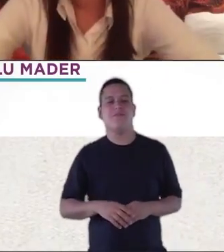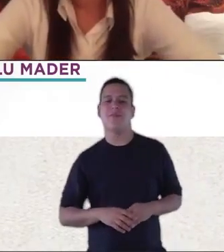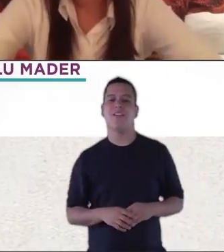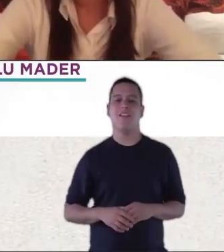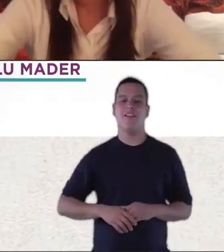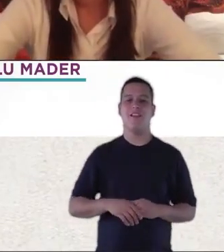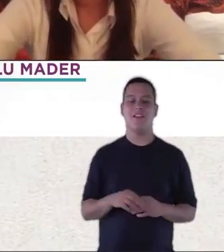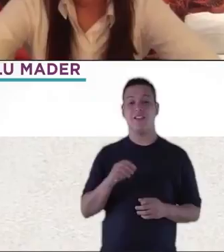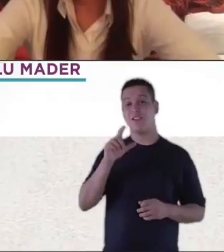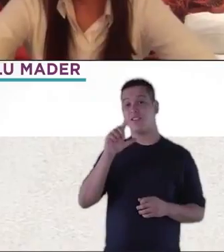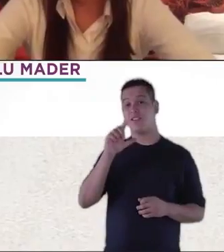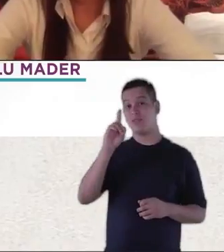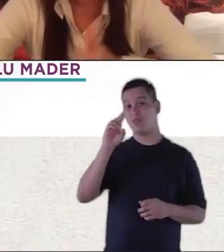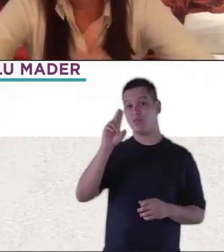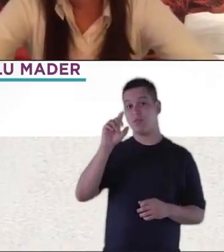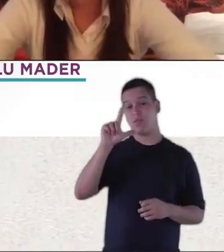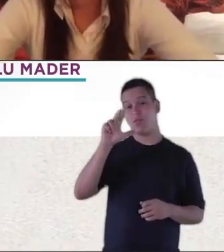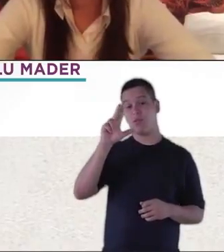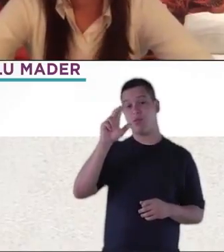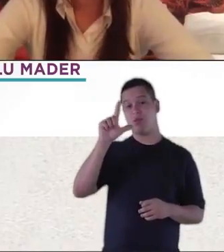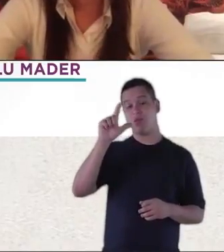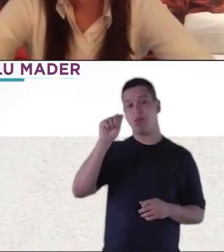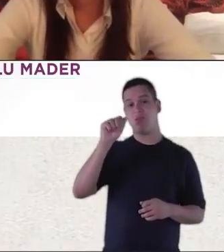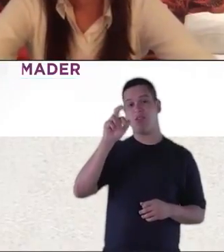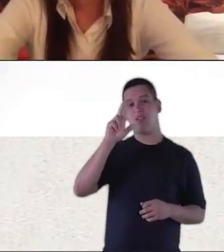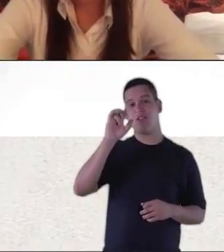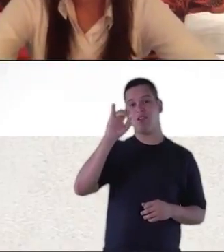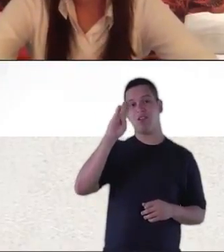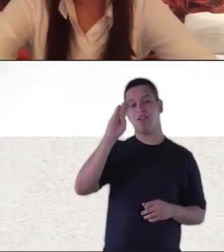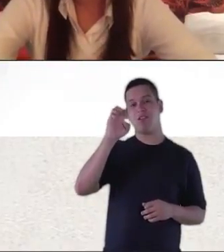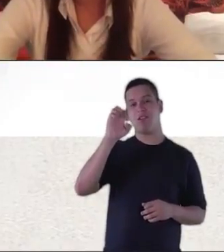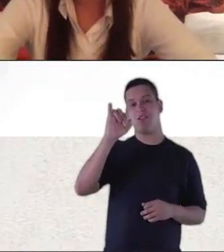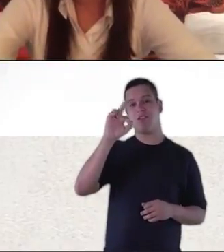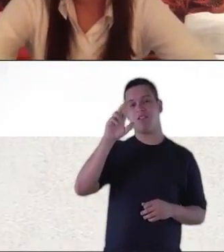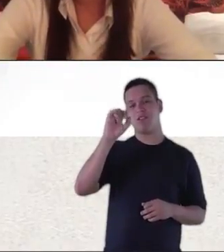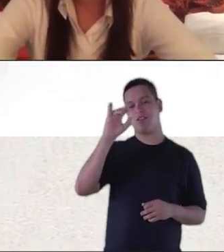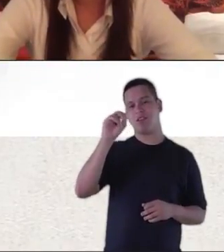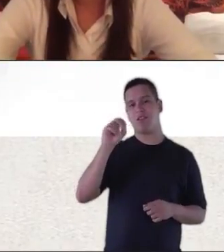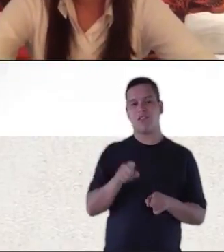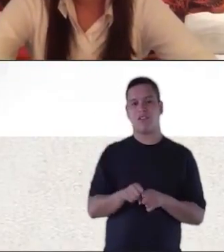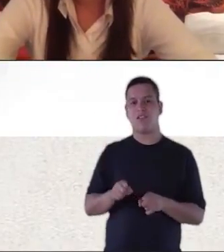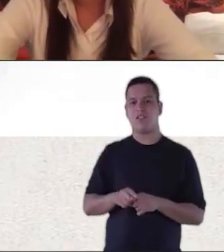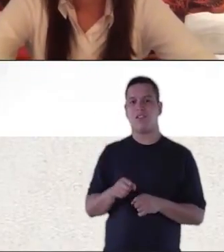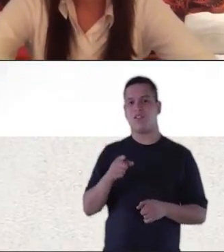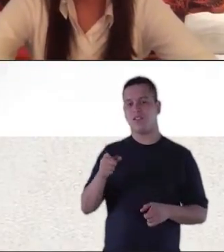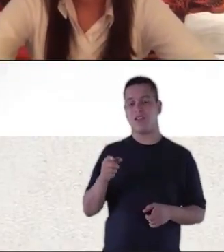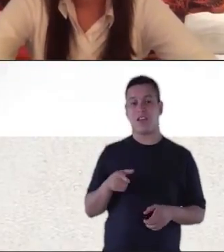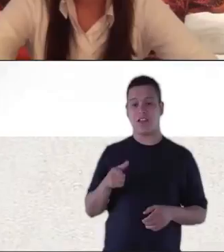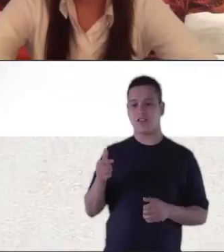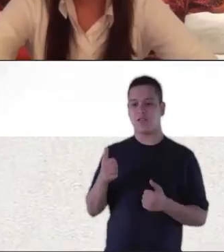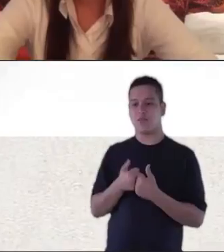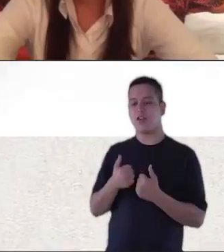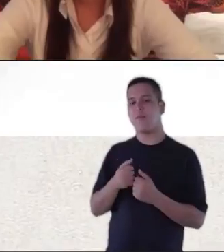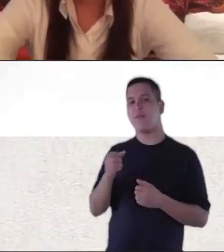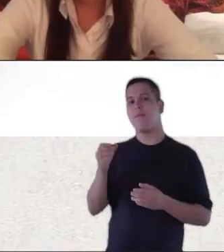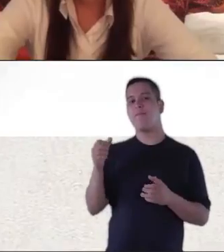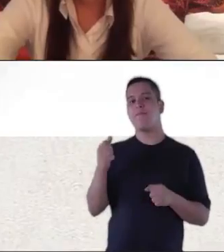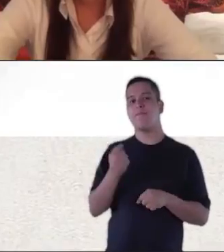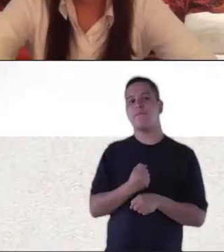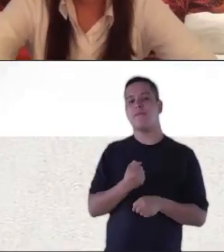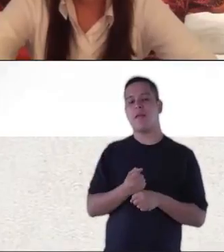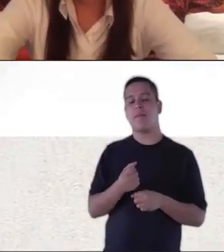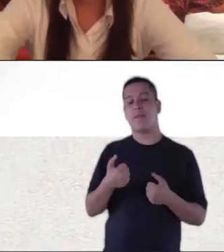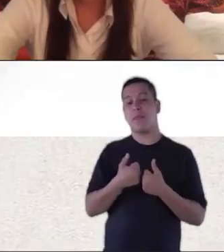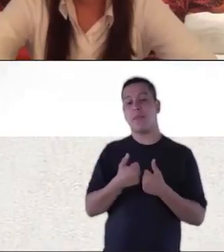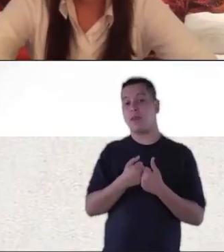Lula Ribeiro. Lula está aqui, Lula lá em Tornado, lá no Retiro das Pedras. Ele é Sueli Machado, querida. Está